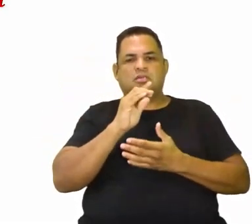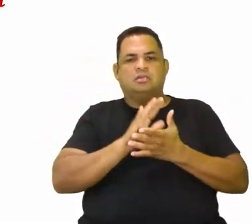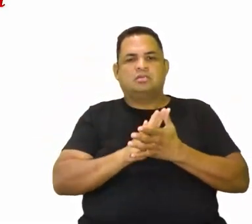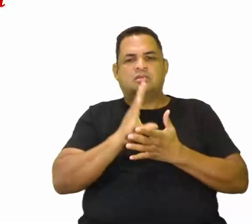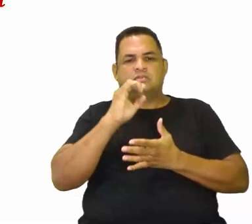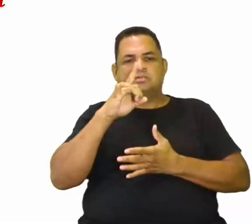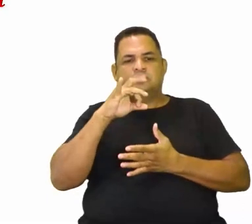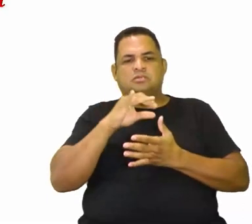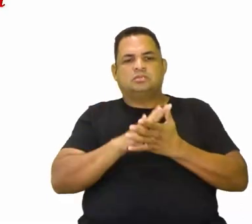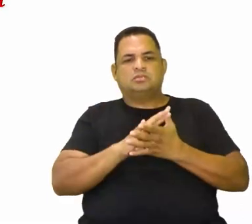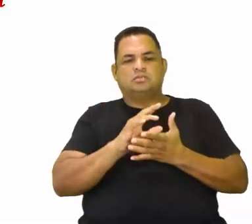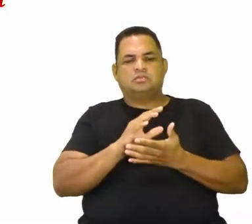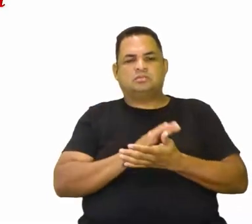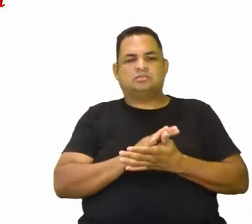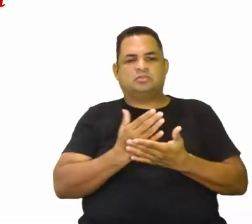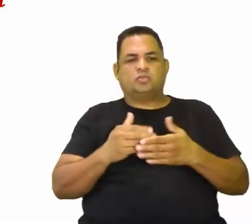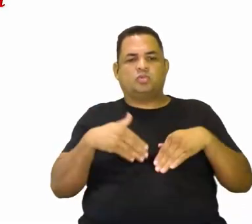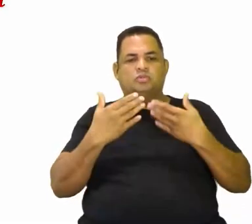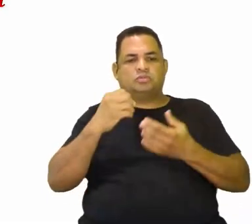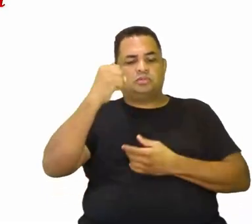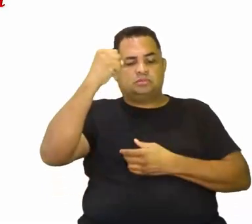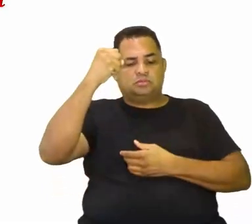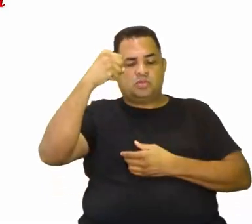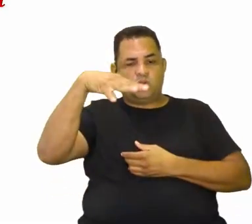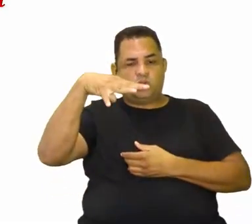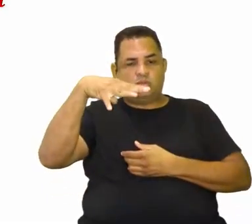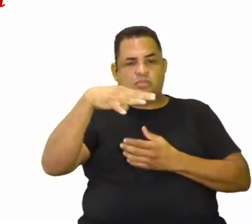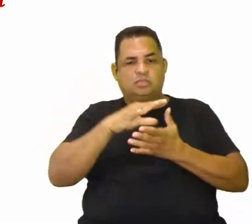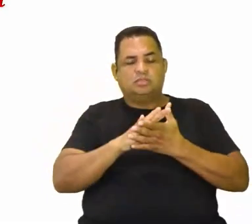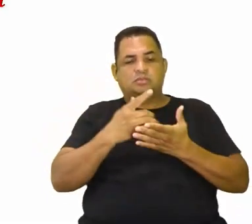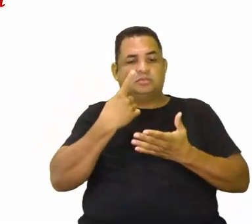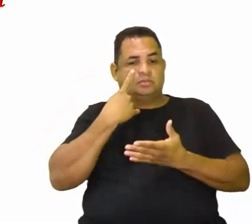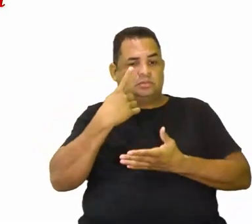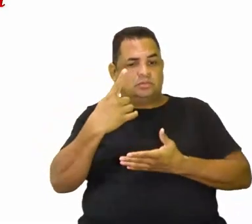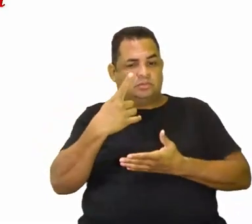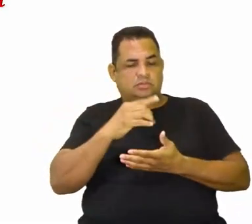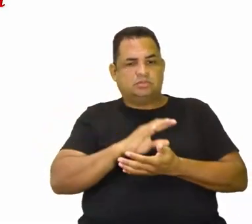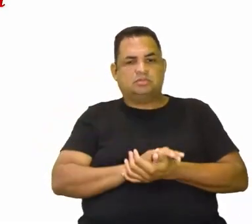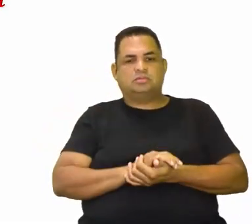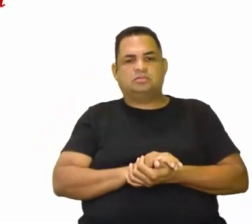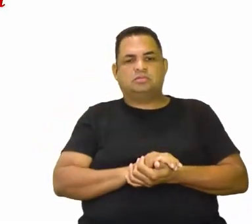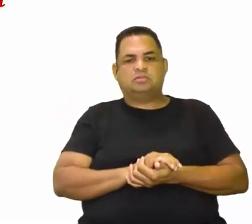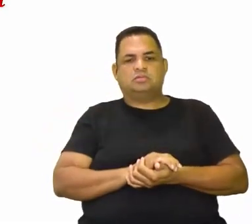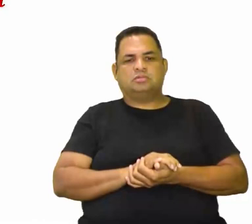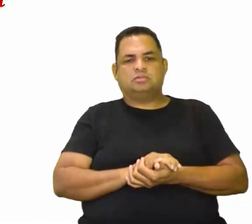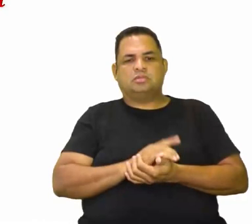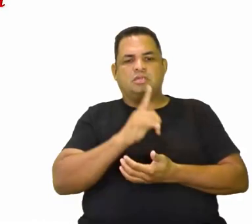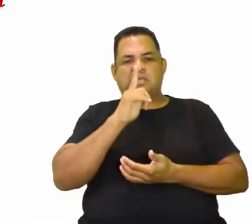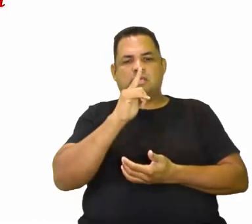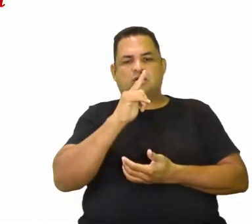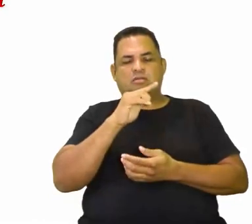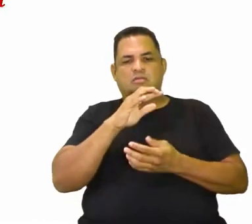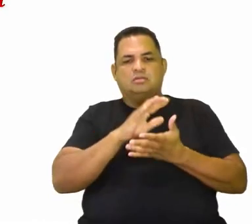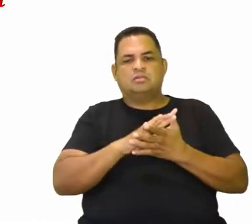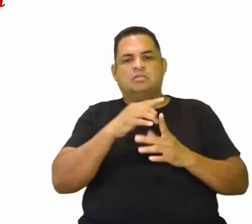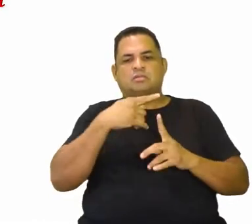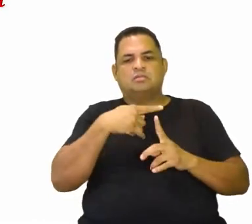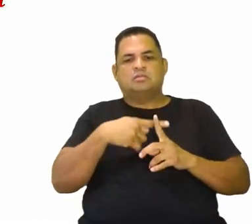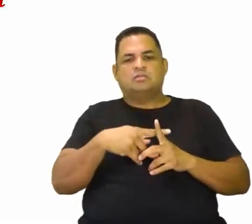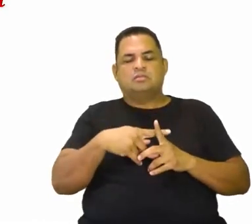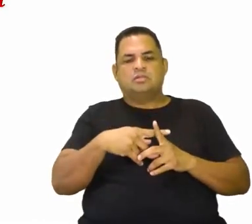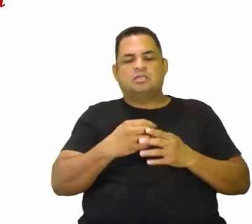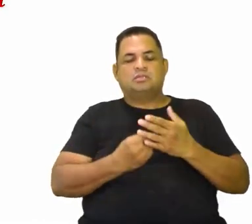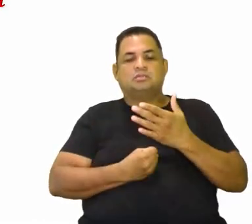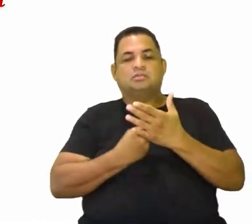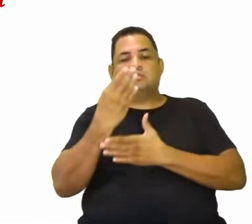é o peróxido de hidrogênio, na presença da luz, você obtém H2O, que é água comum, e